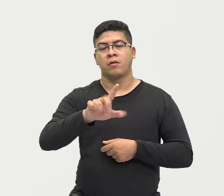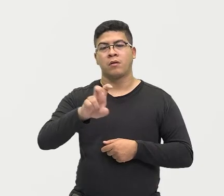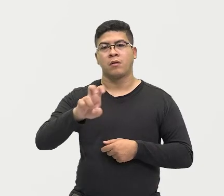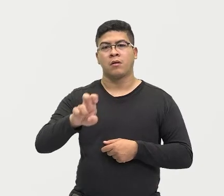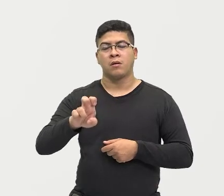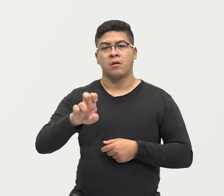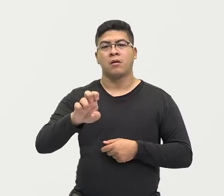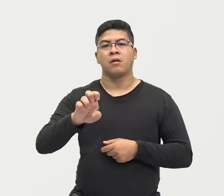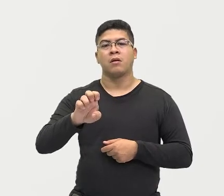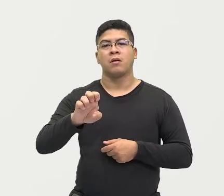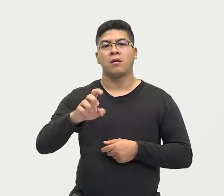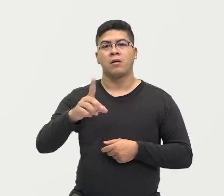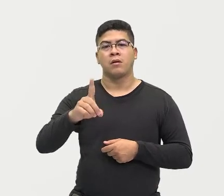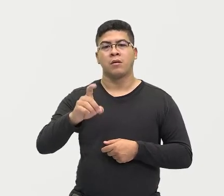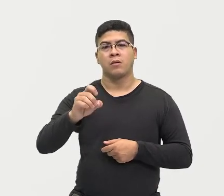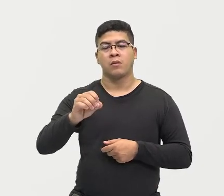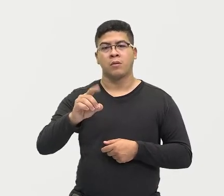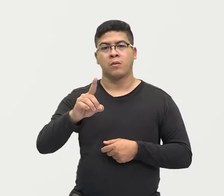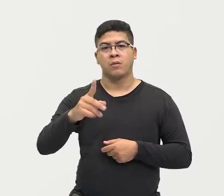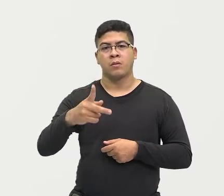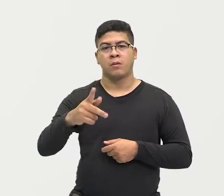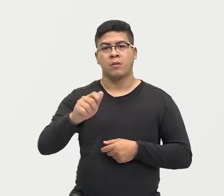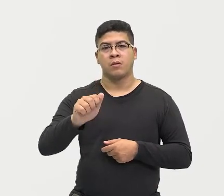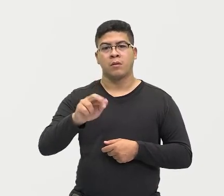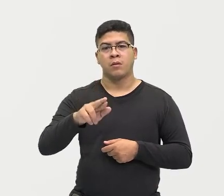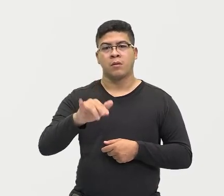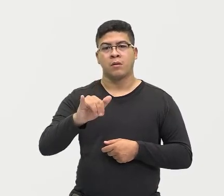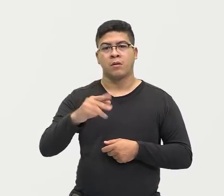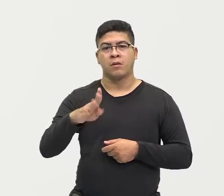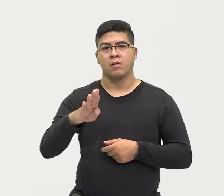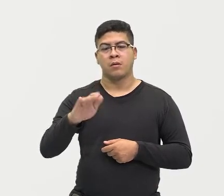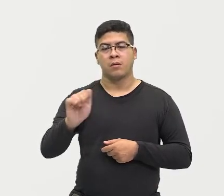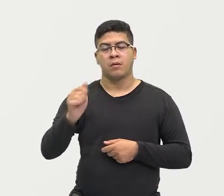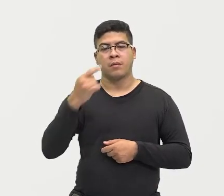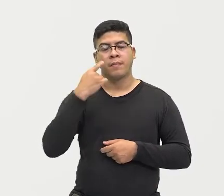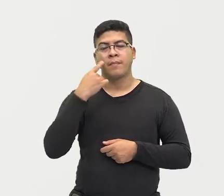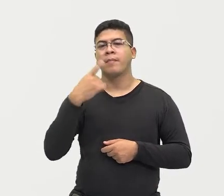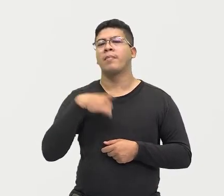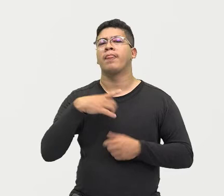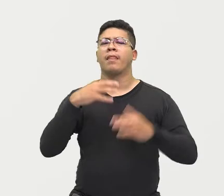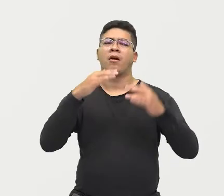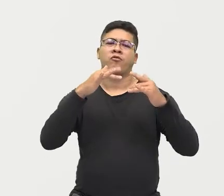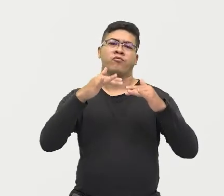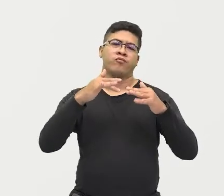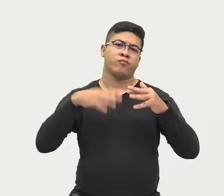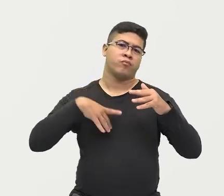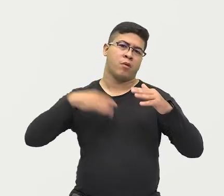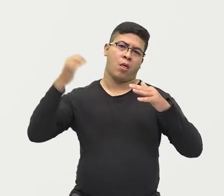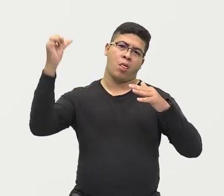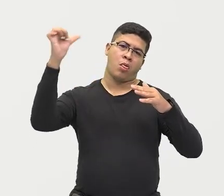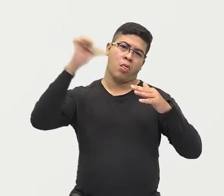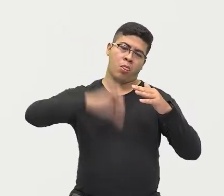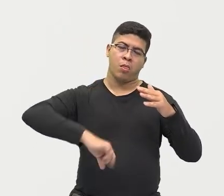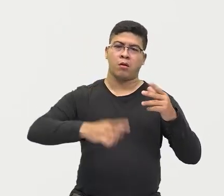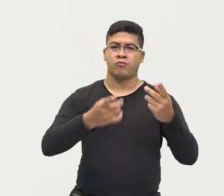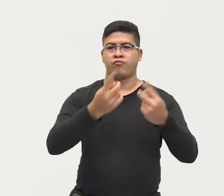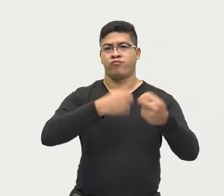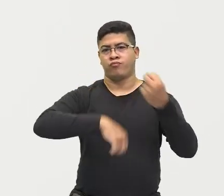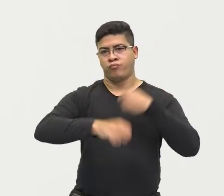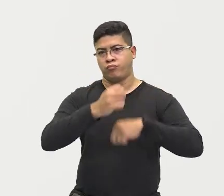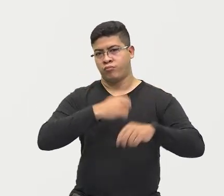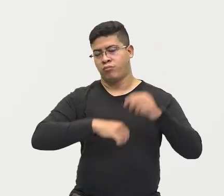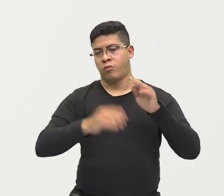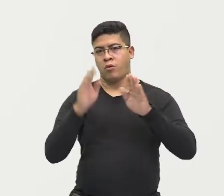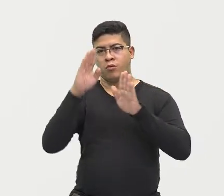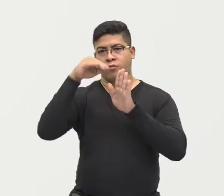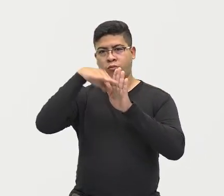que a região estava em franca decadência econômica e tudo mais. Então ele vai ter esse fio realista também. Ele